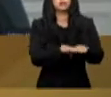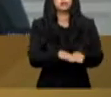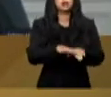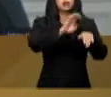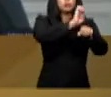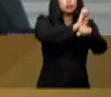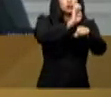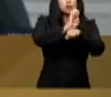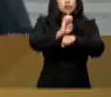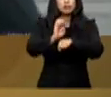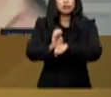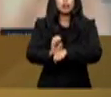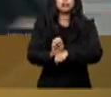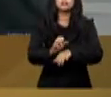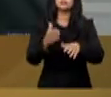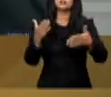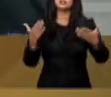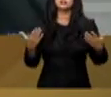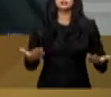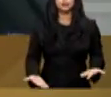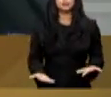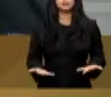estados envolvidos, ela